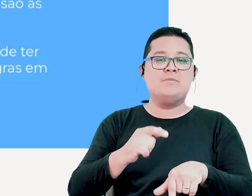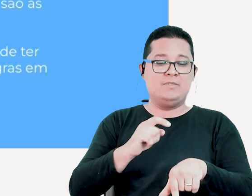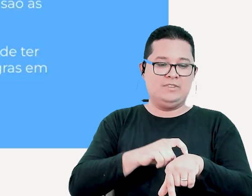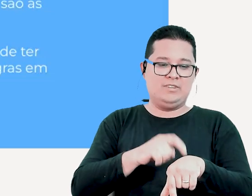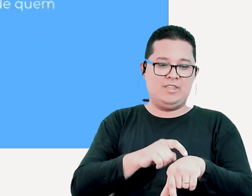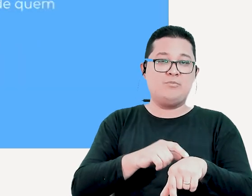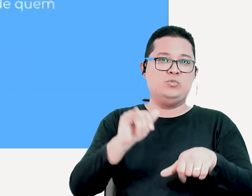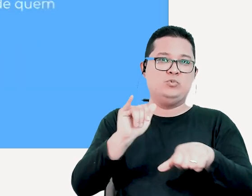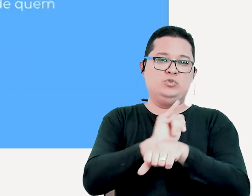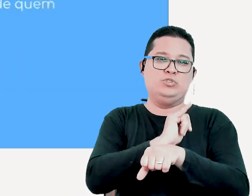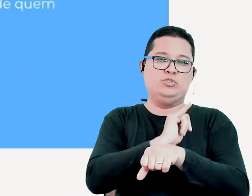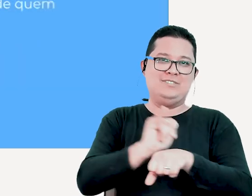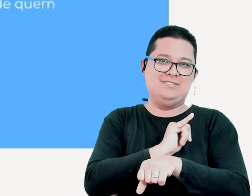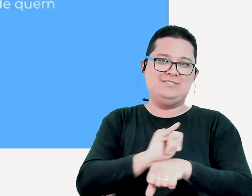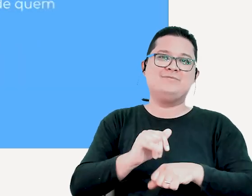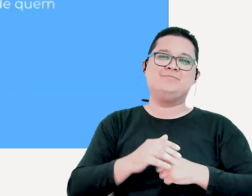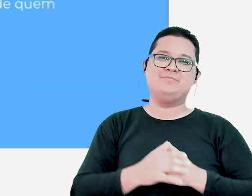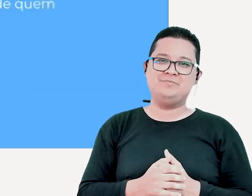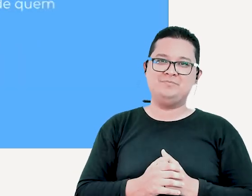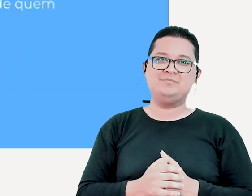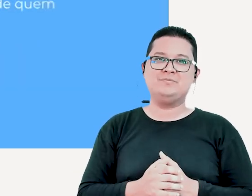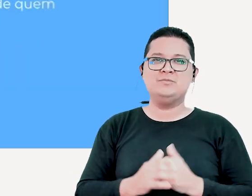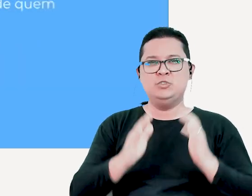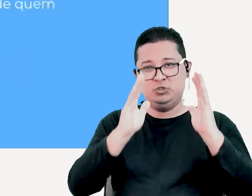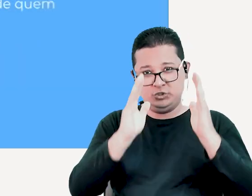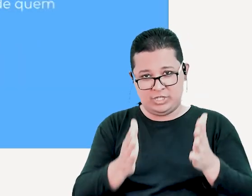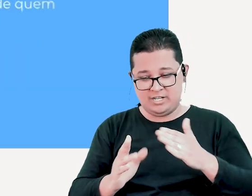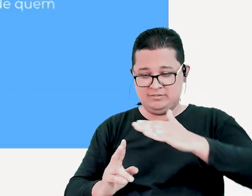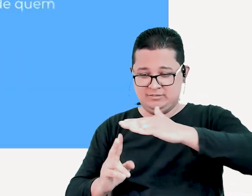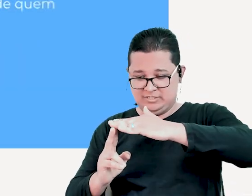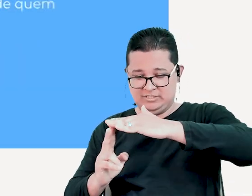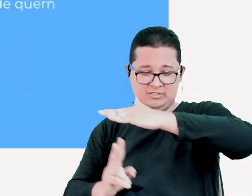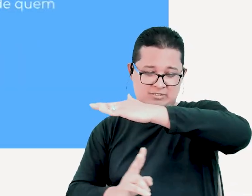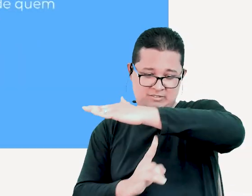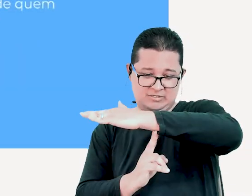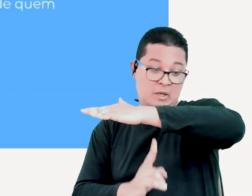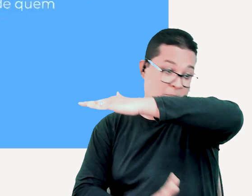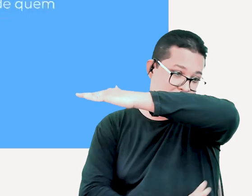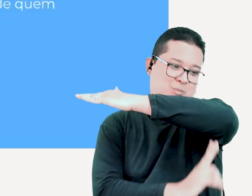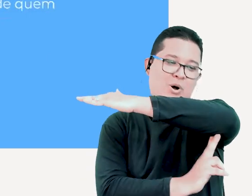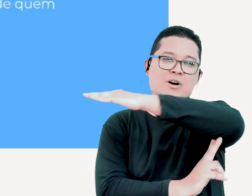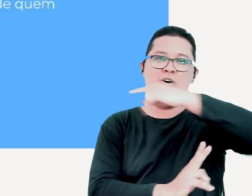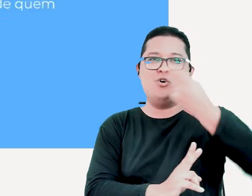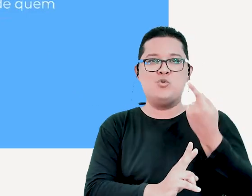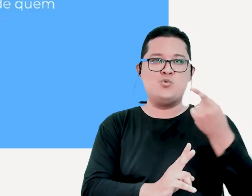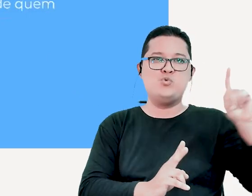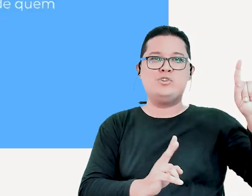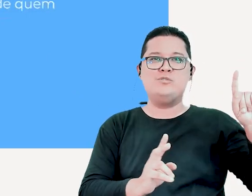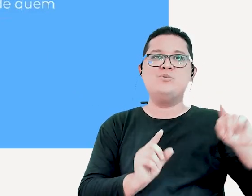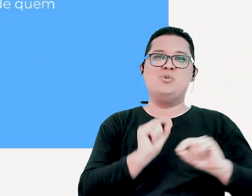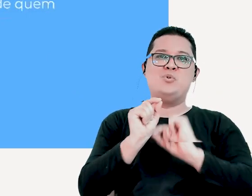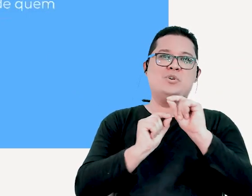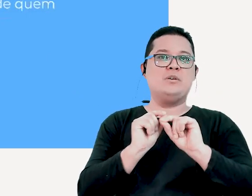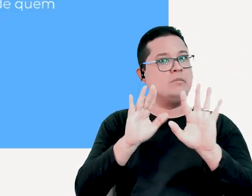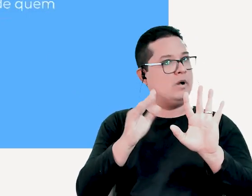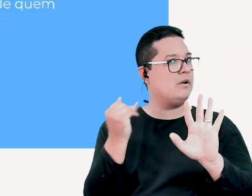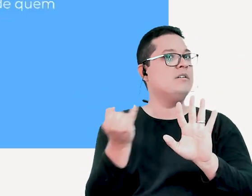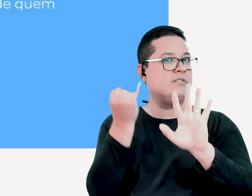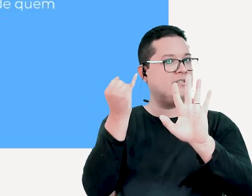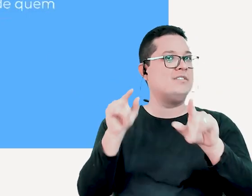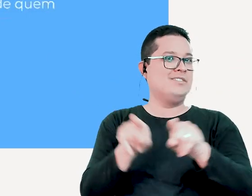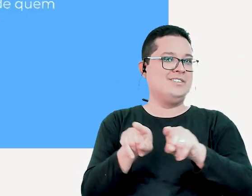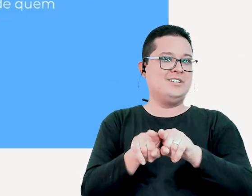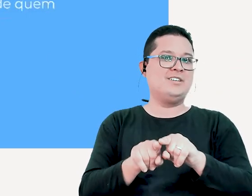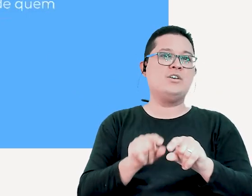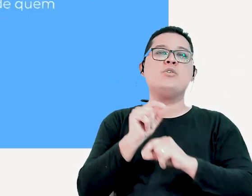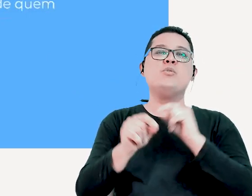né? Enfim, aqui por último, mas não menos importante, aqui eu vou trazer algumas dicas de ferramentas, né, que são